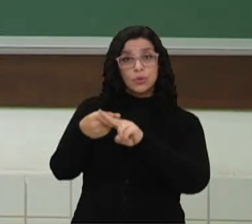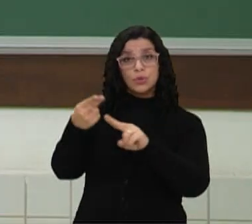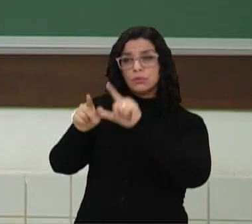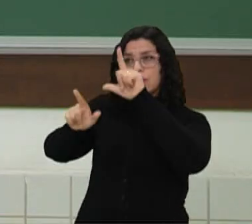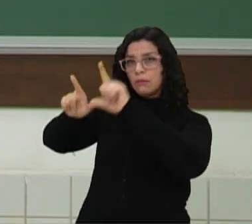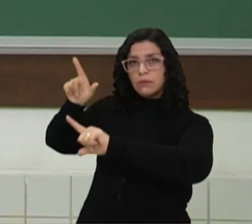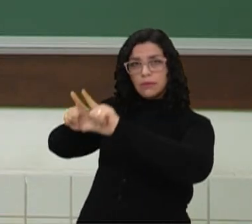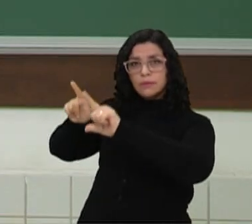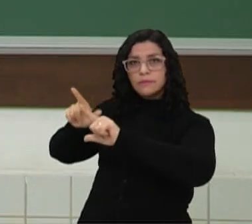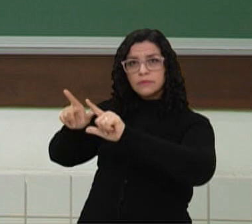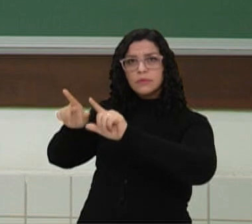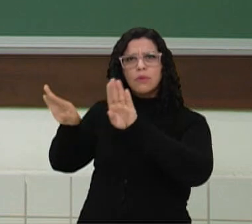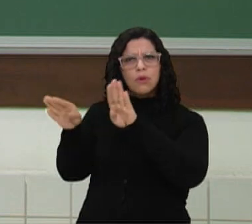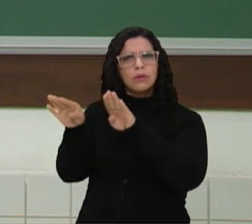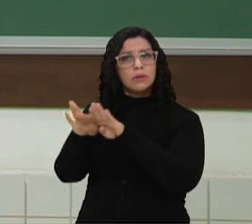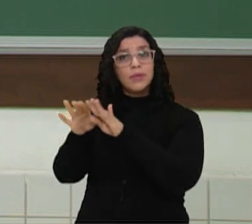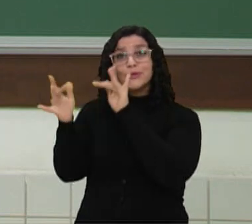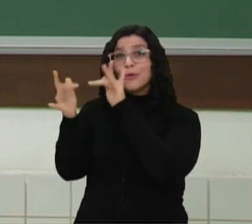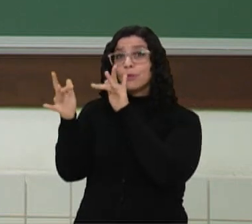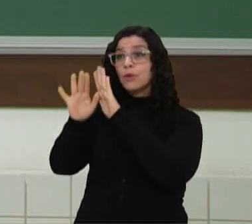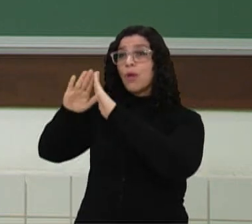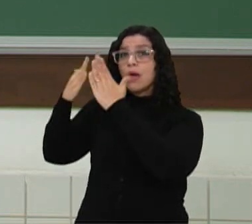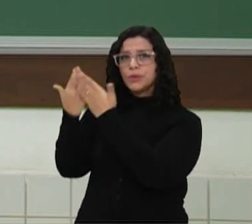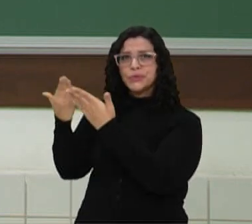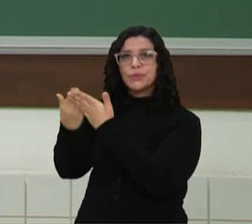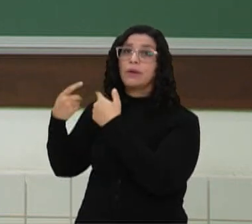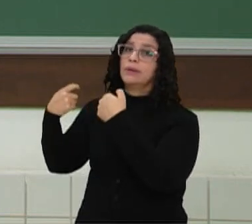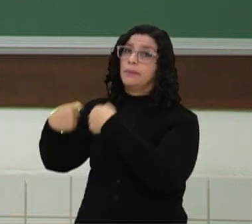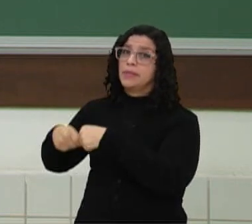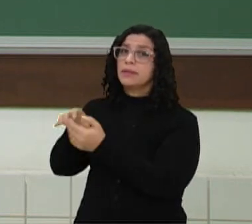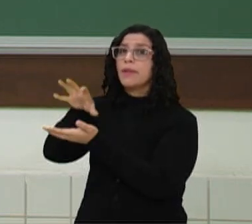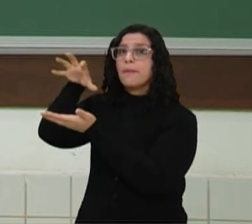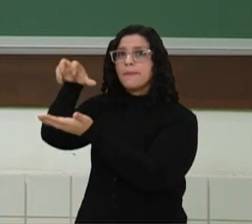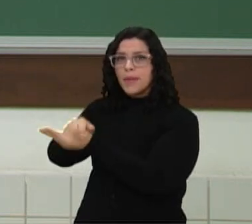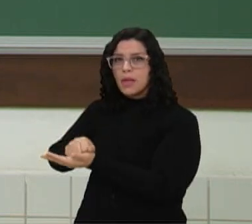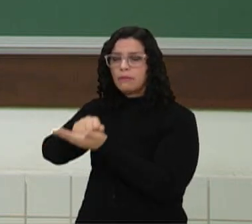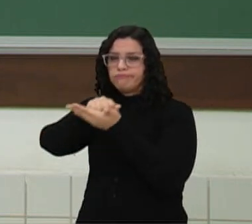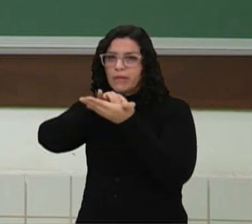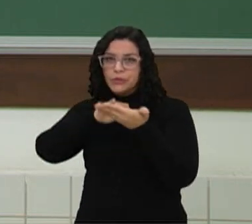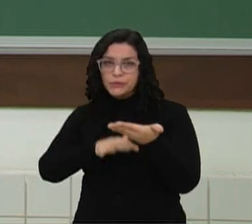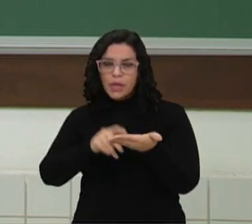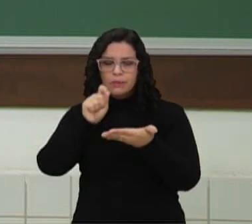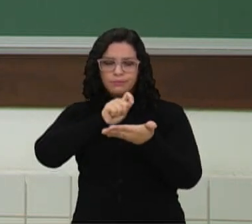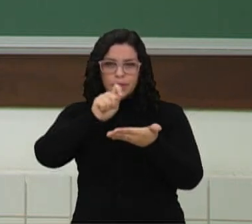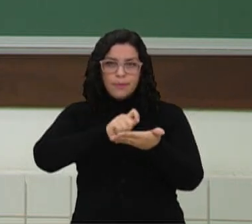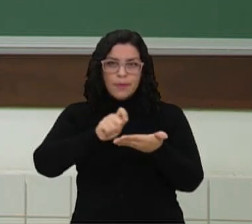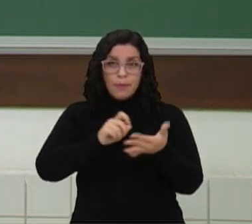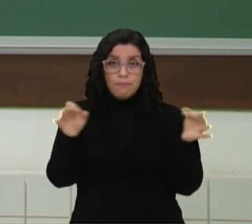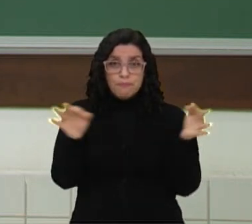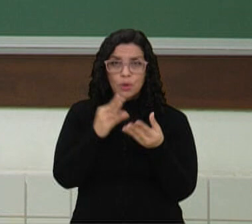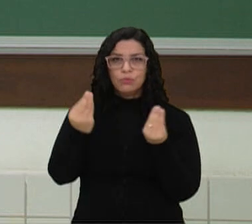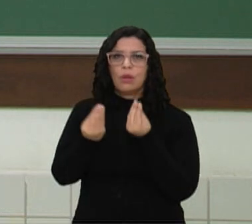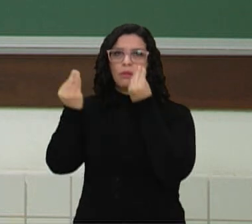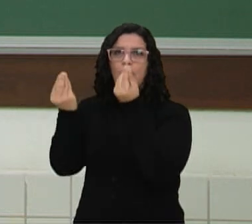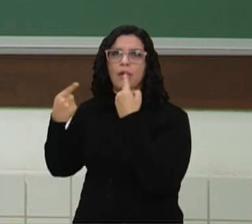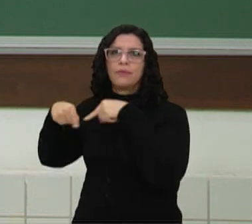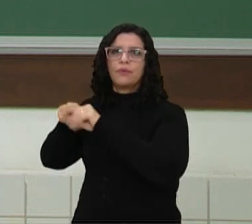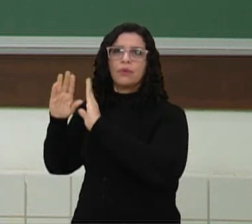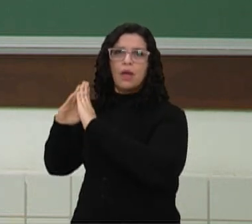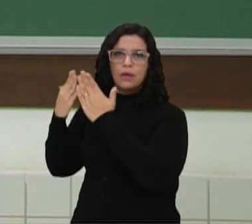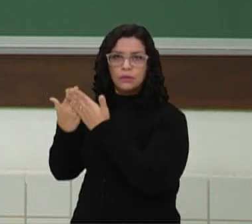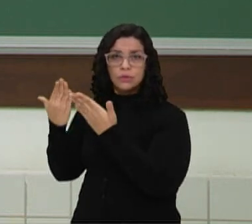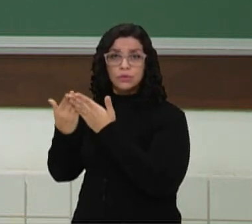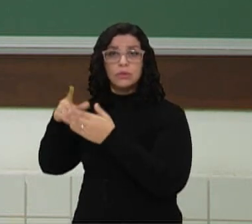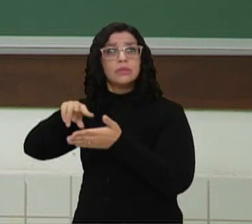a televisão, mantenha contato com o seu colégio para retirar as listas de exercícios e também devolvê-las. Assim você também